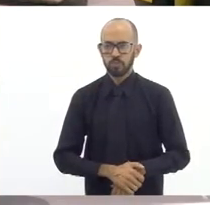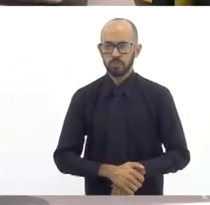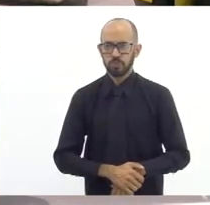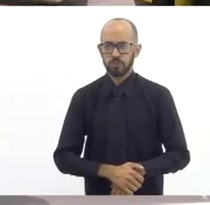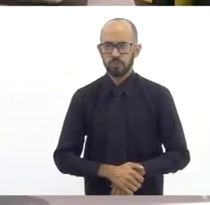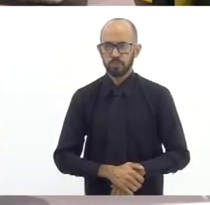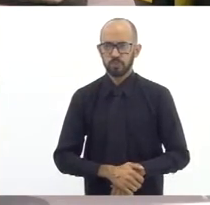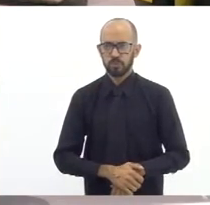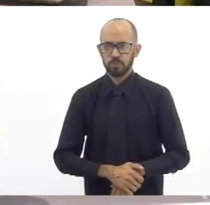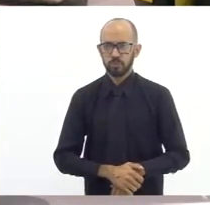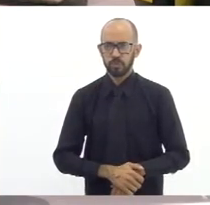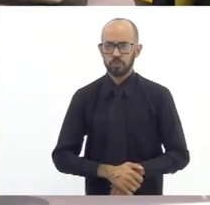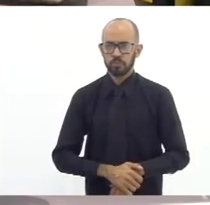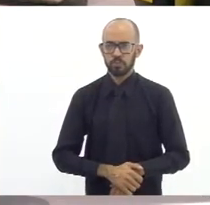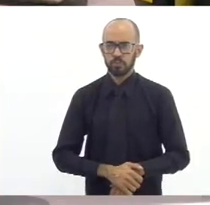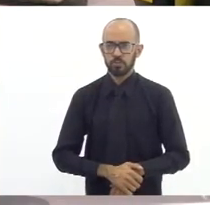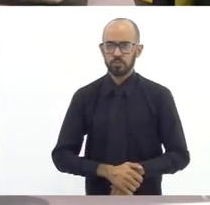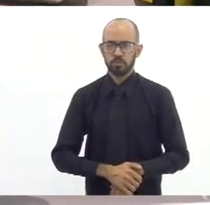Presidente.